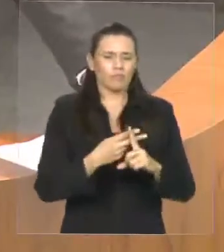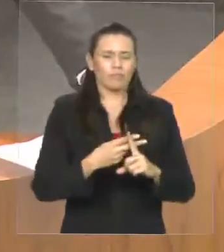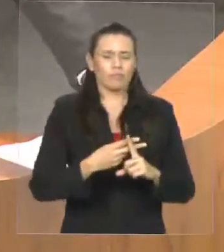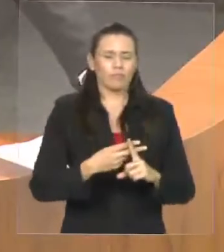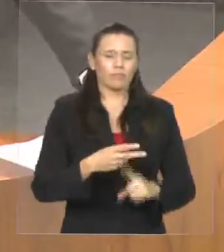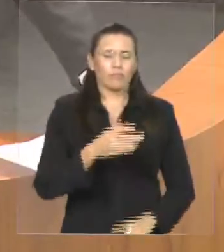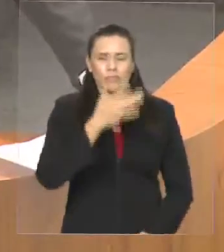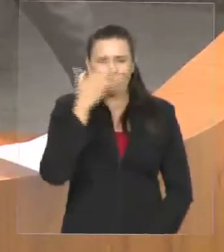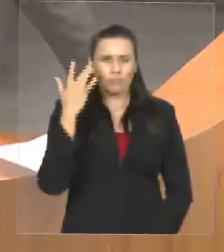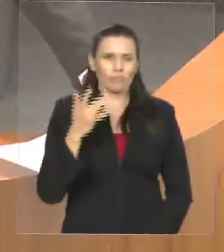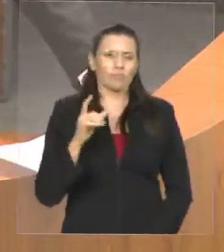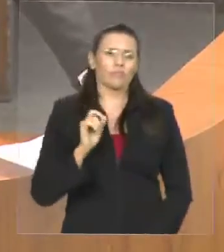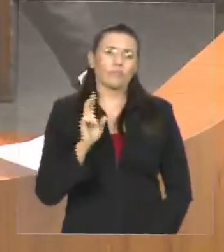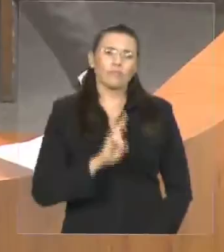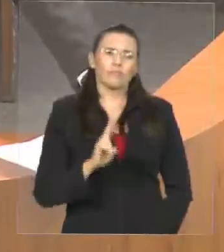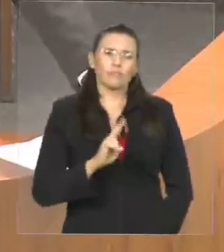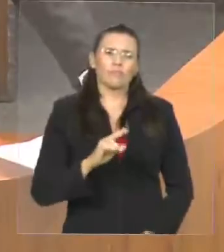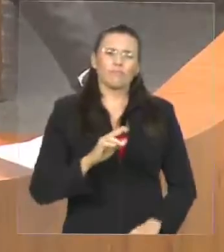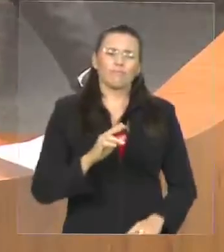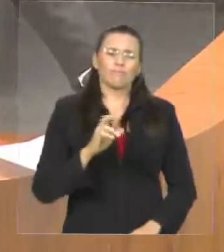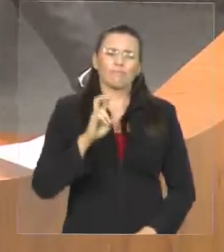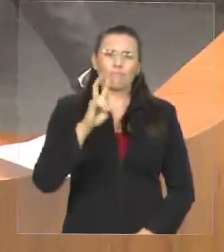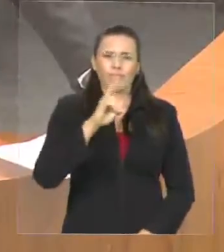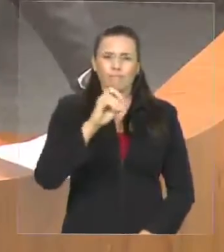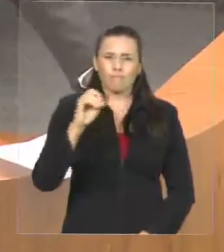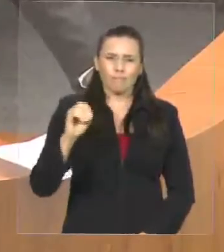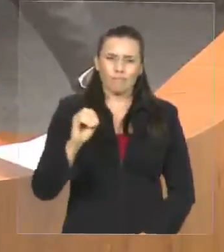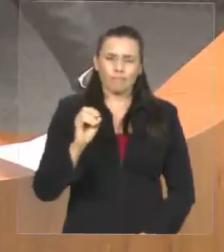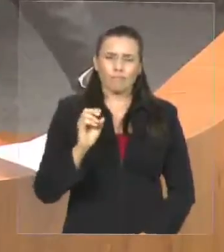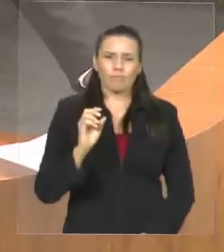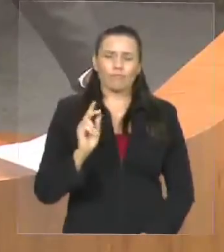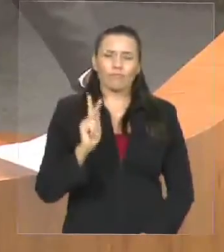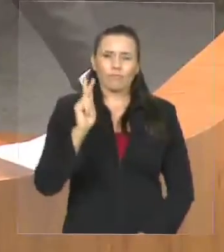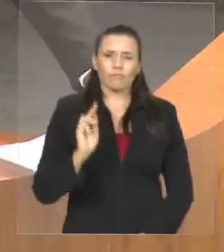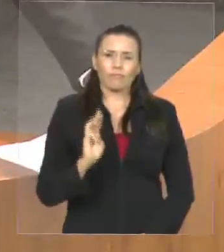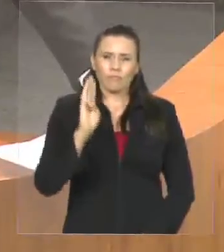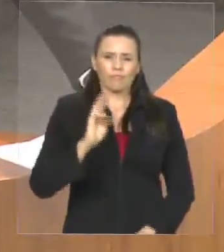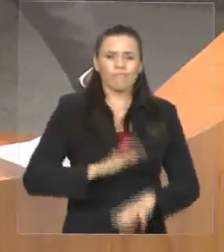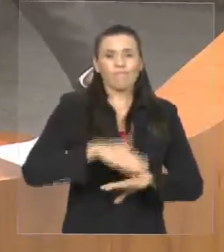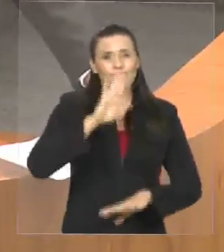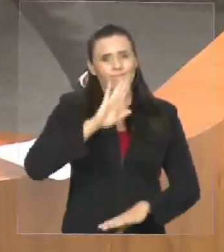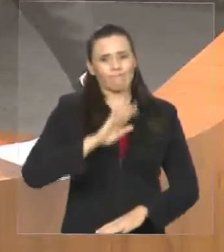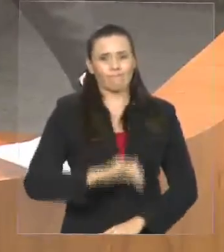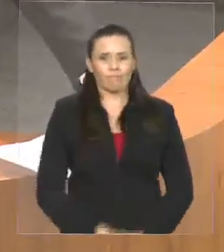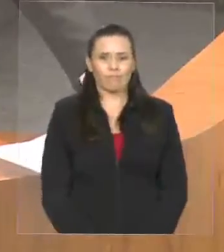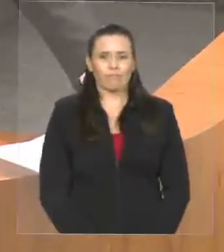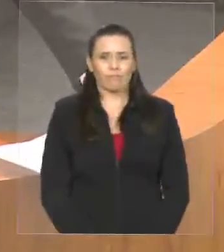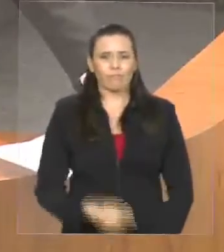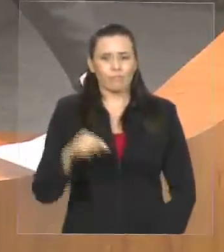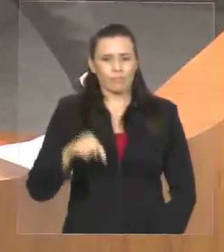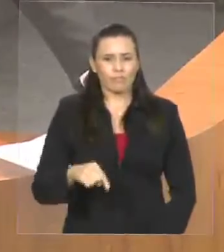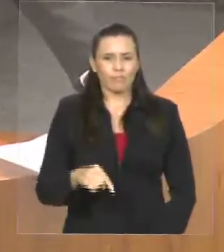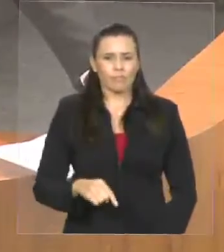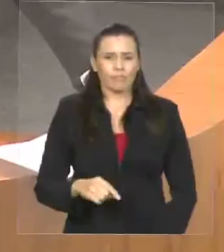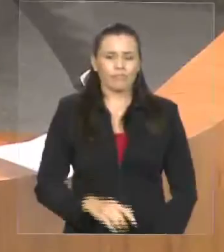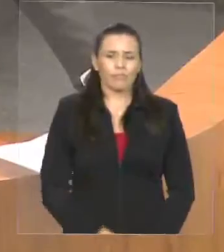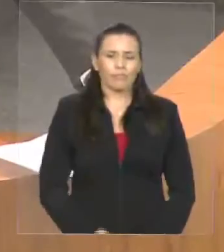da energia elétrica, por mais incrível que pareça, no nosso estado, que é eminentemente